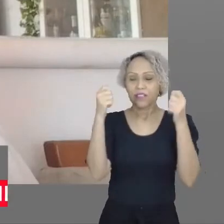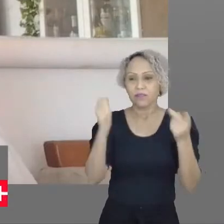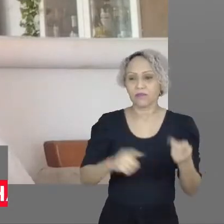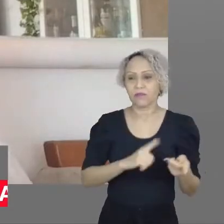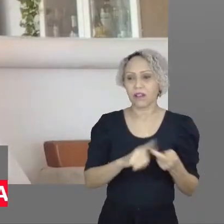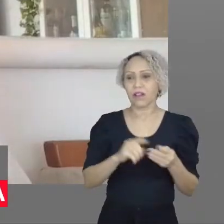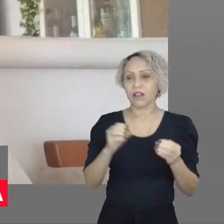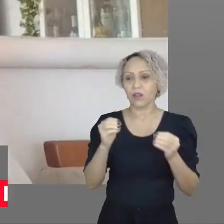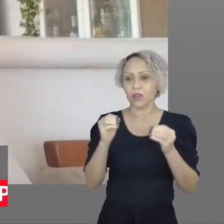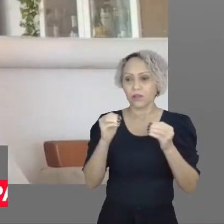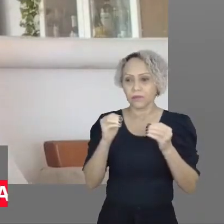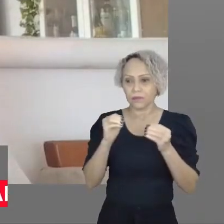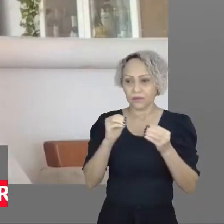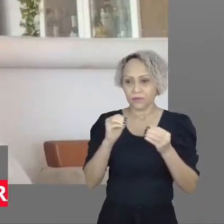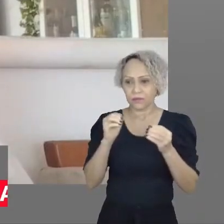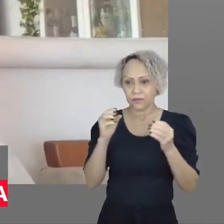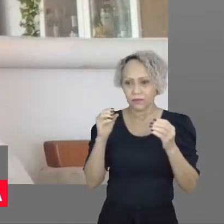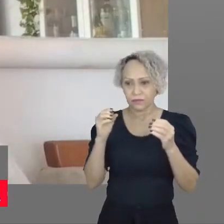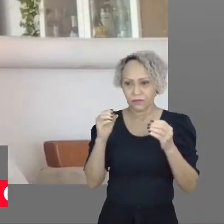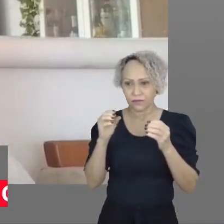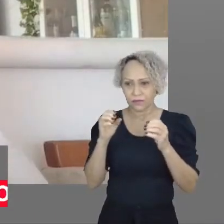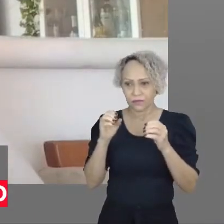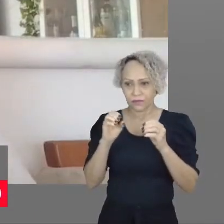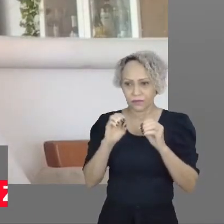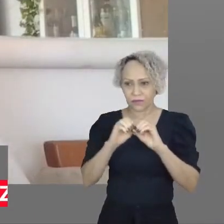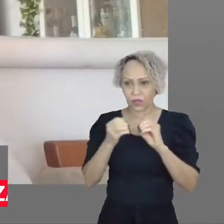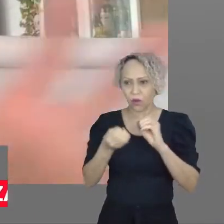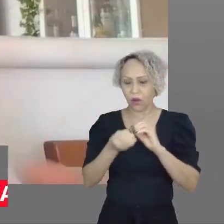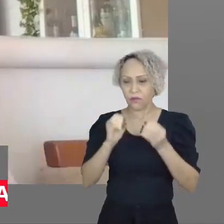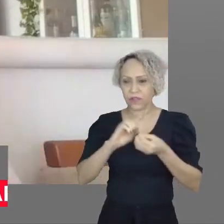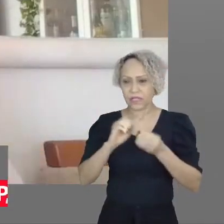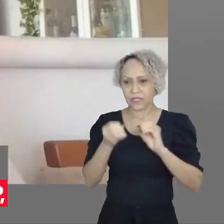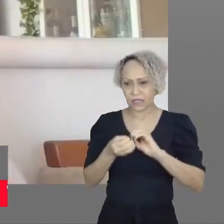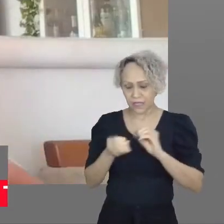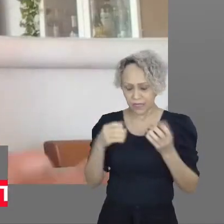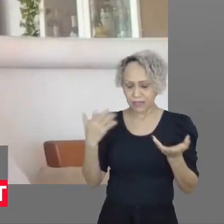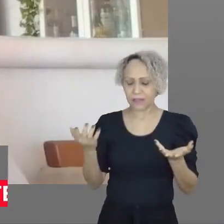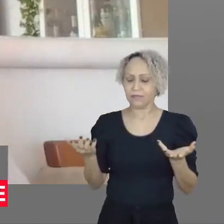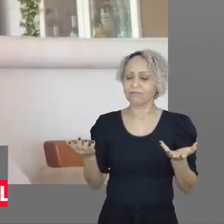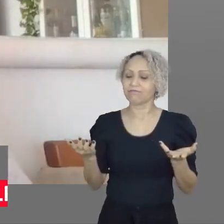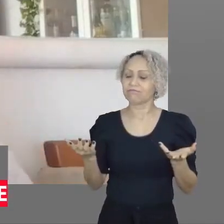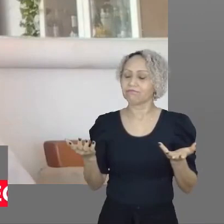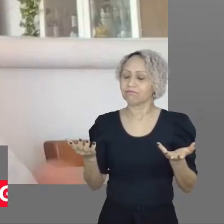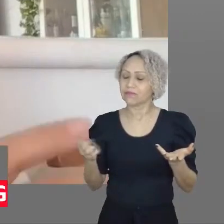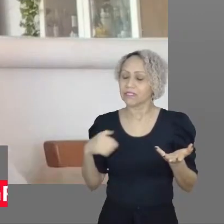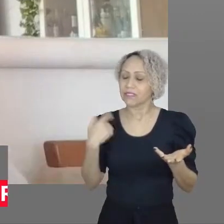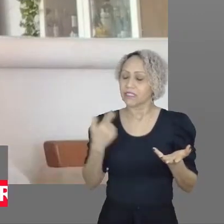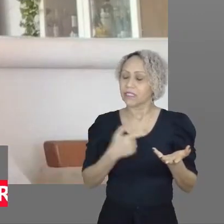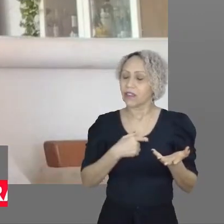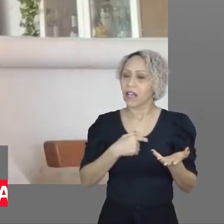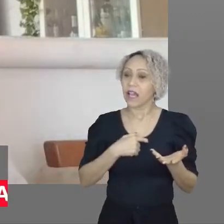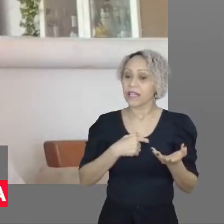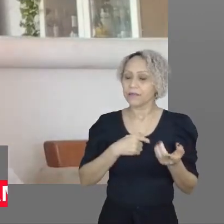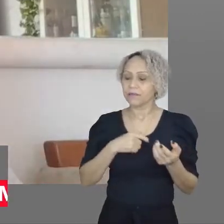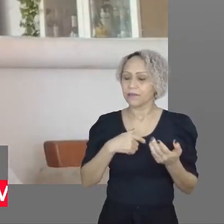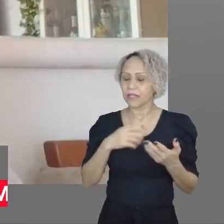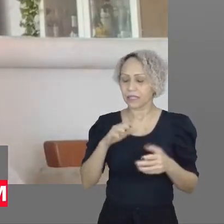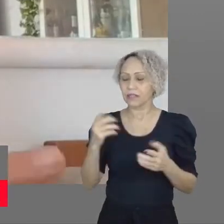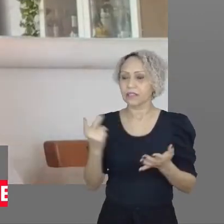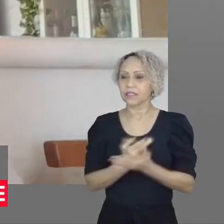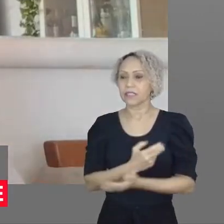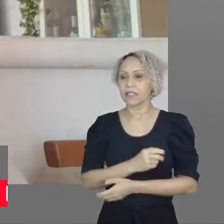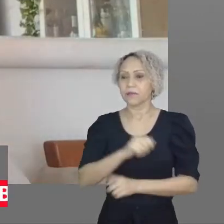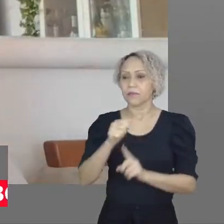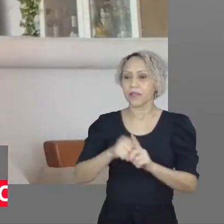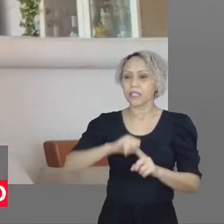oficinas territoriais, e em junho a gente vai pegar todo esse arcabouço que a gente construiu nesses 2 meses